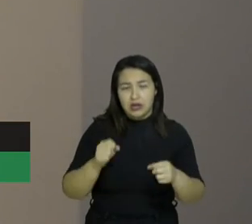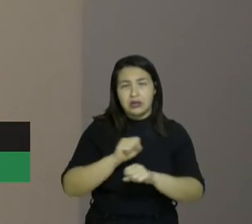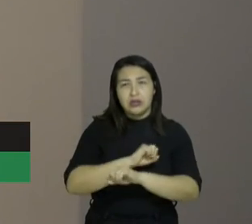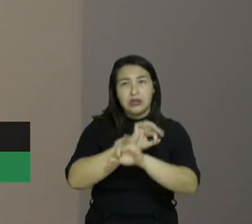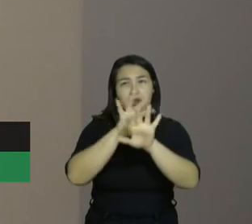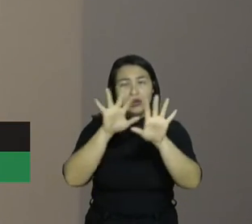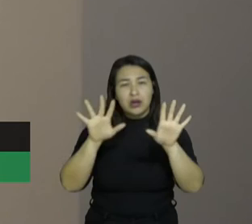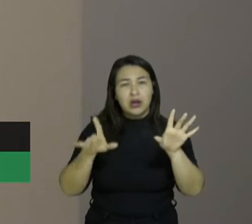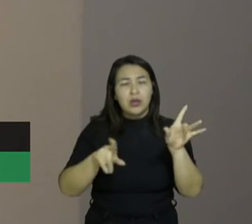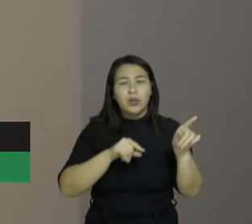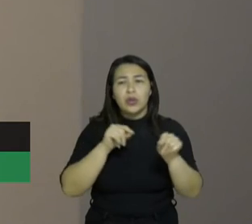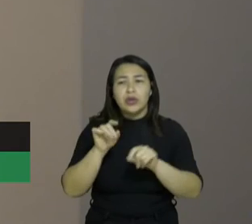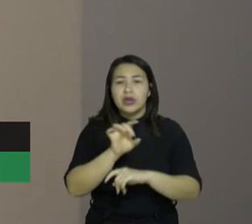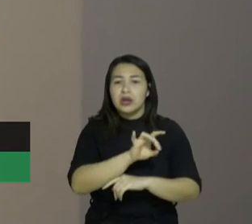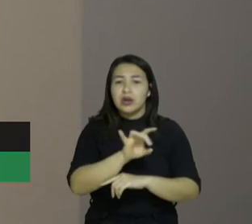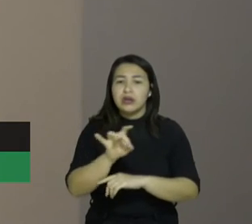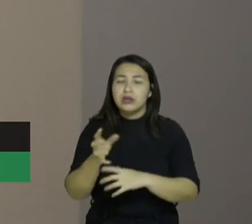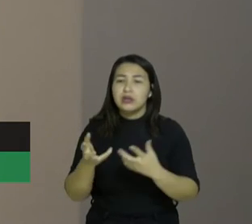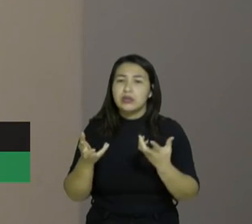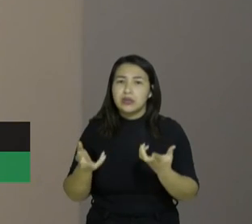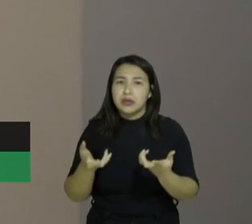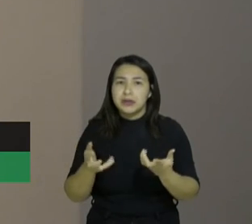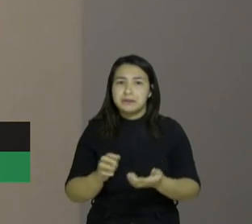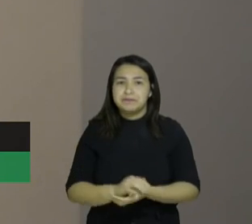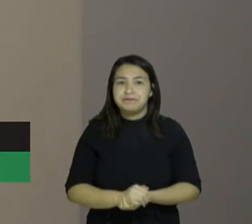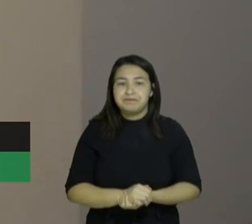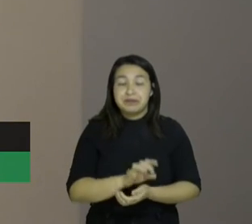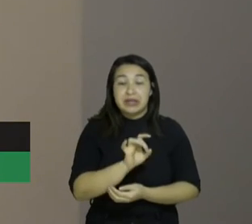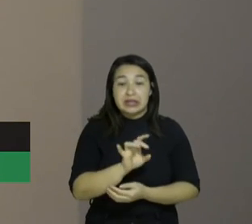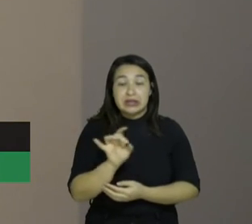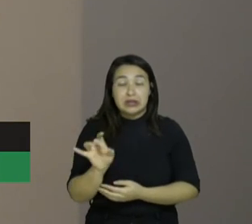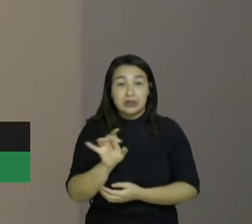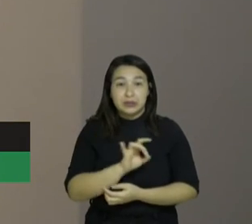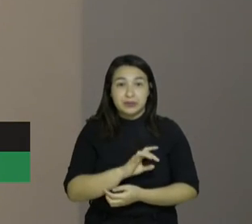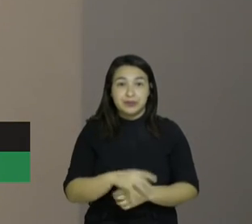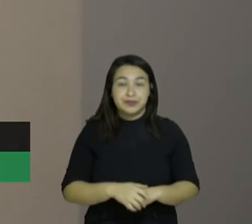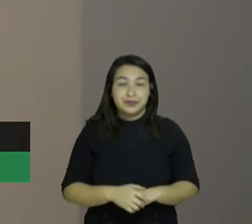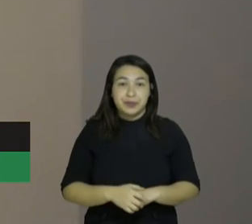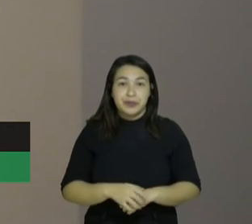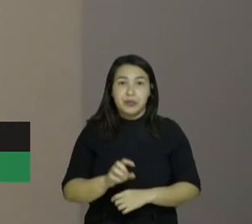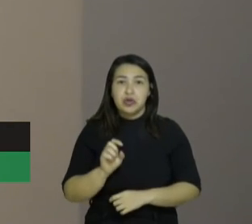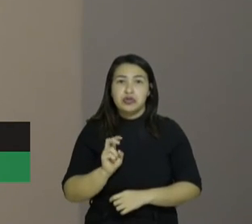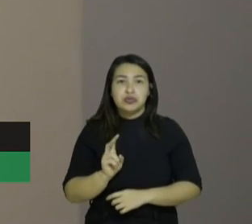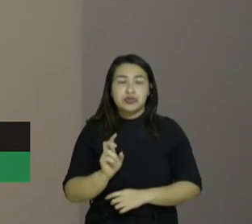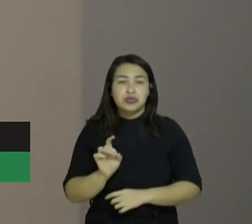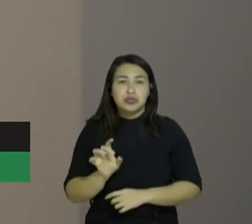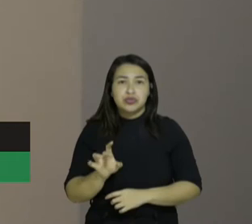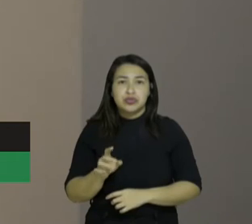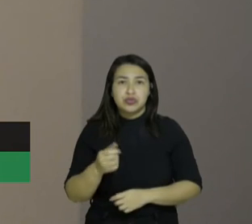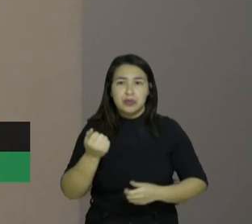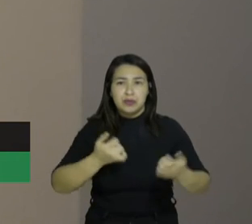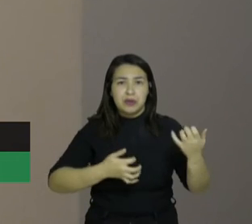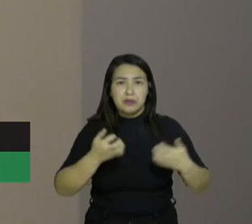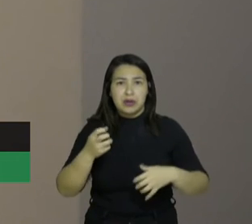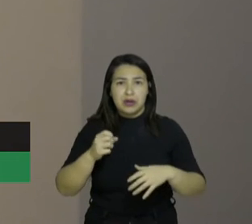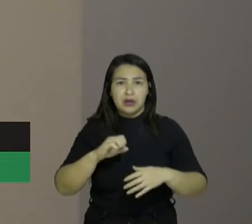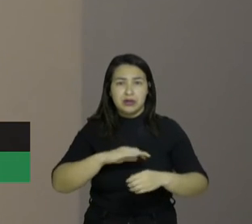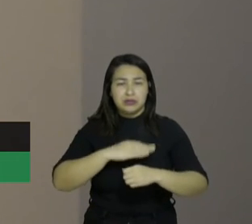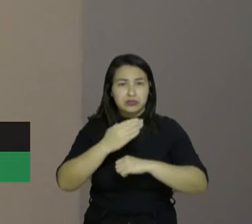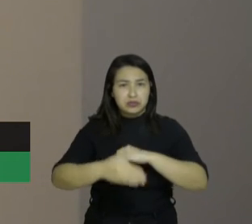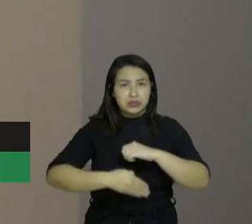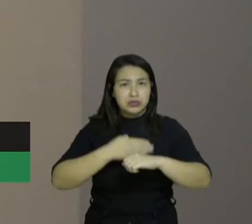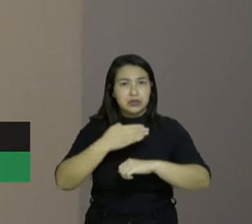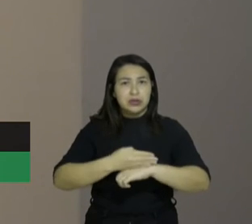responsabilização para ambas as partes enquanto nós falamos sobre sustentabilidade numa escala Global não